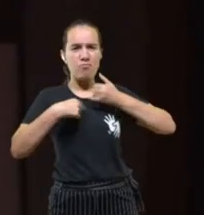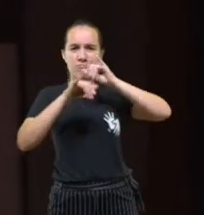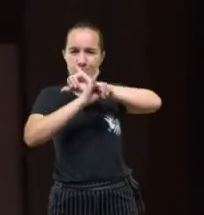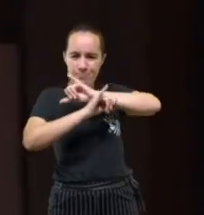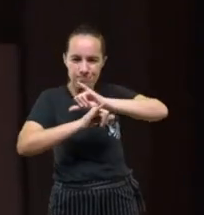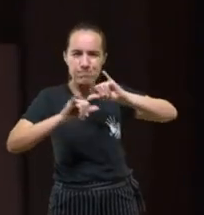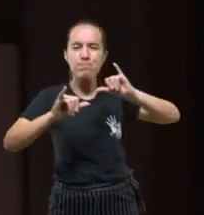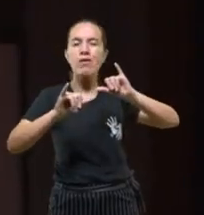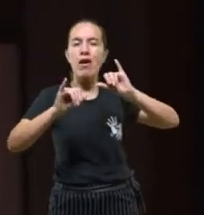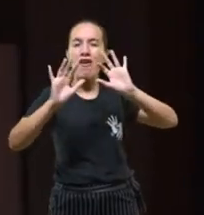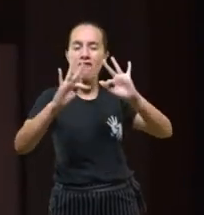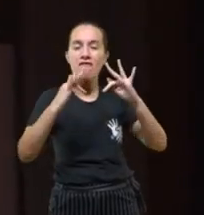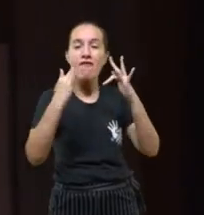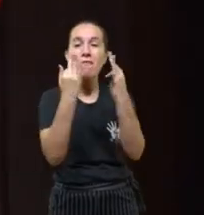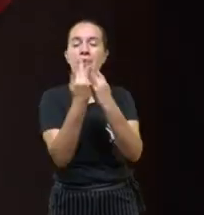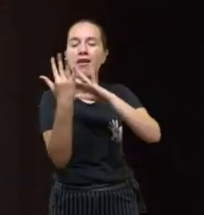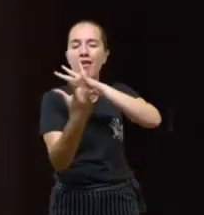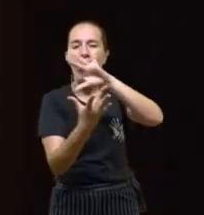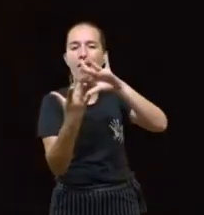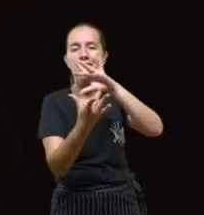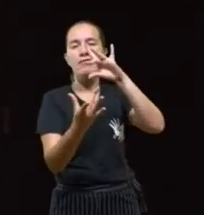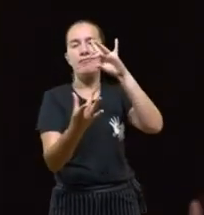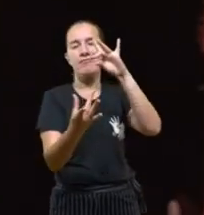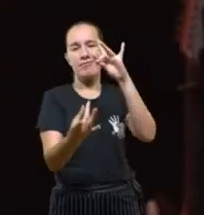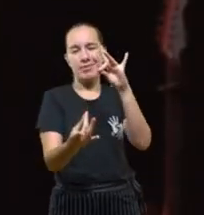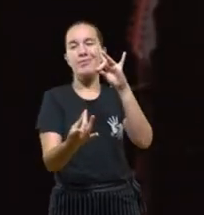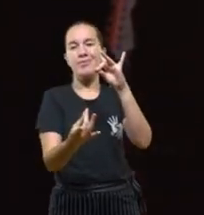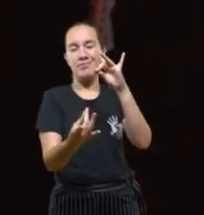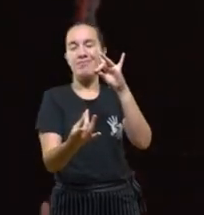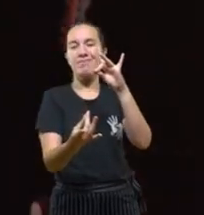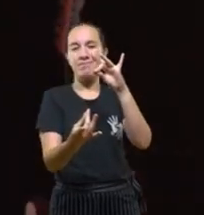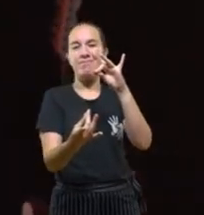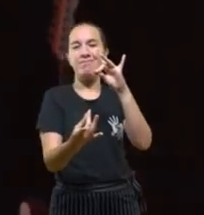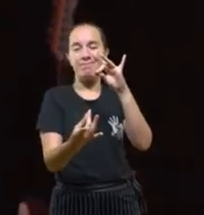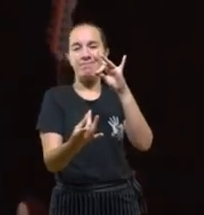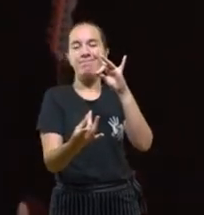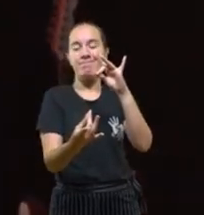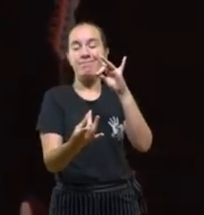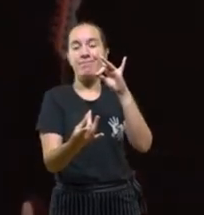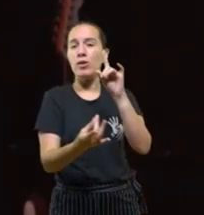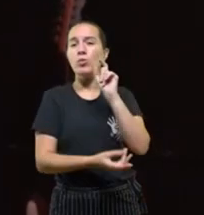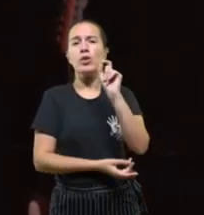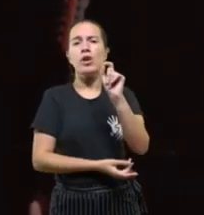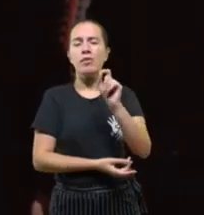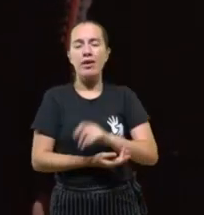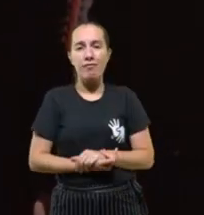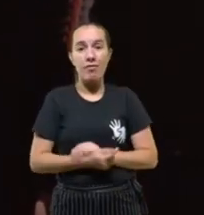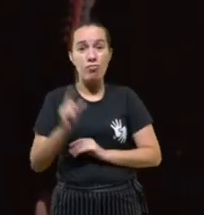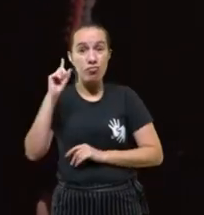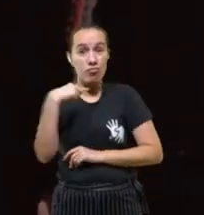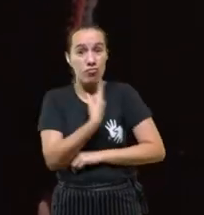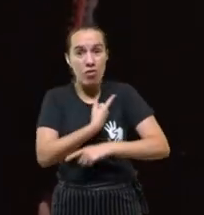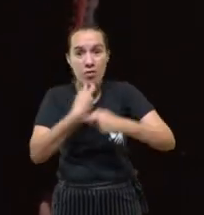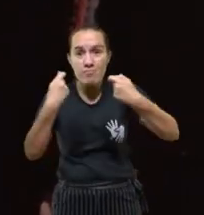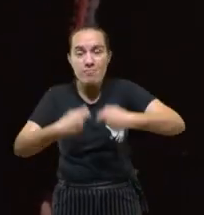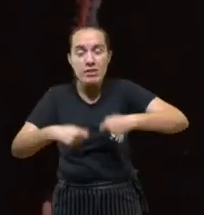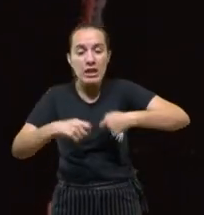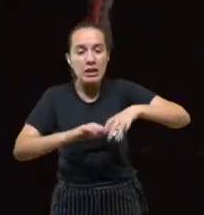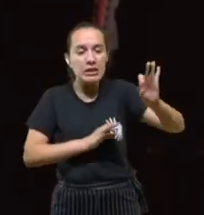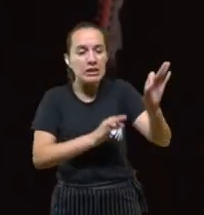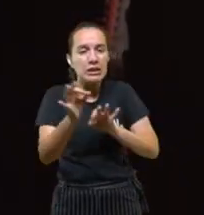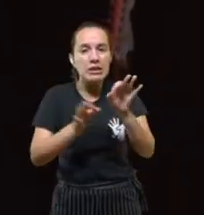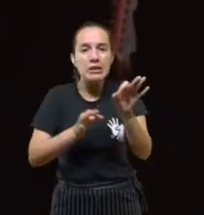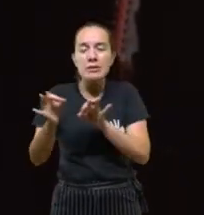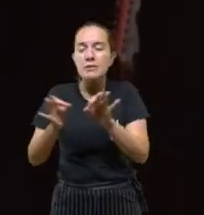minha família espiritual, e que era exatamente o seguinte: se prepare para